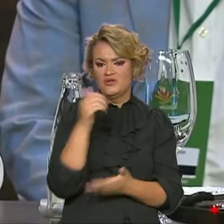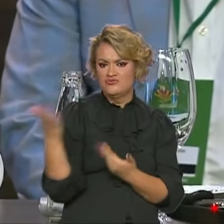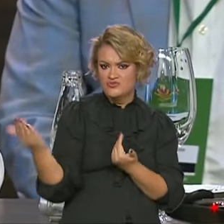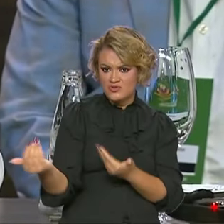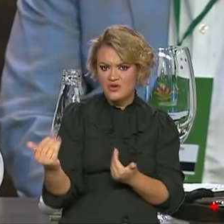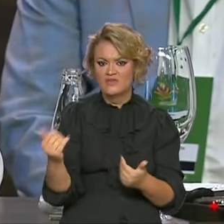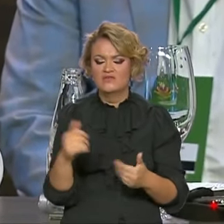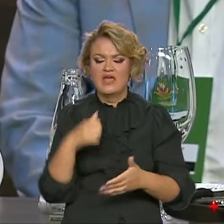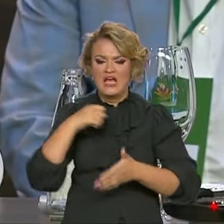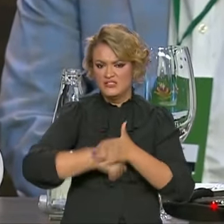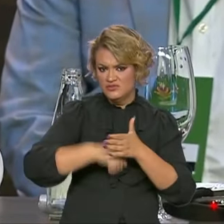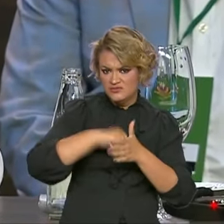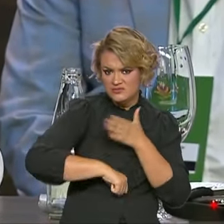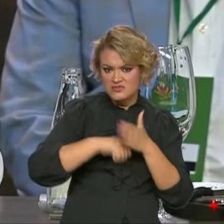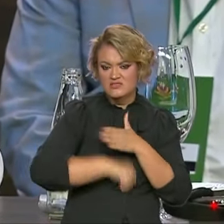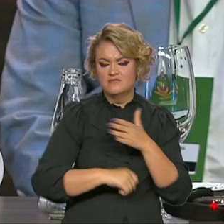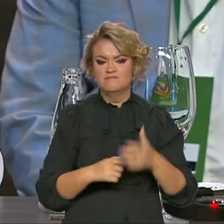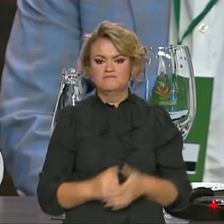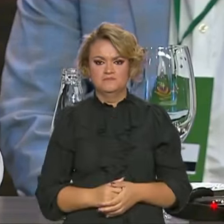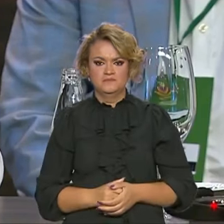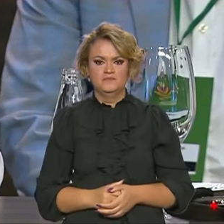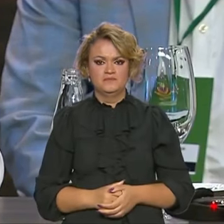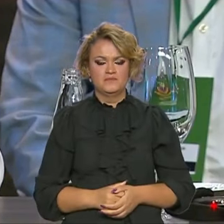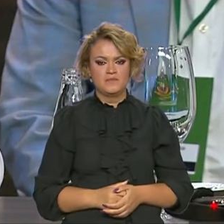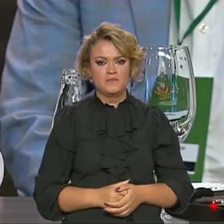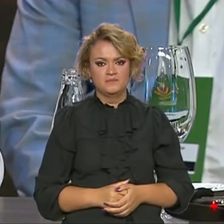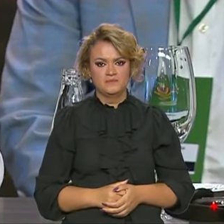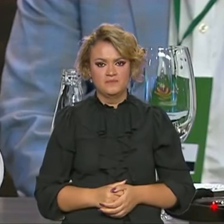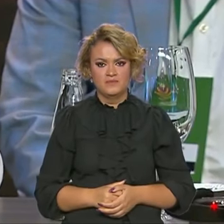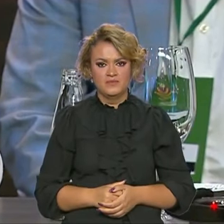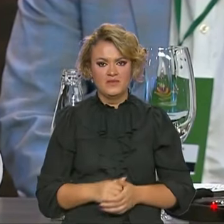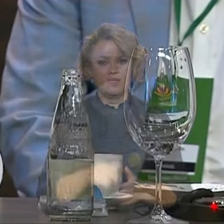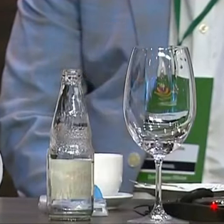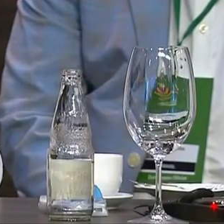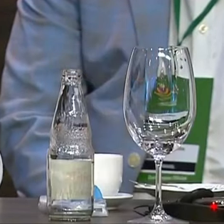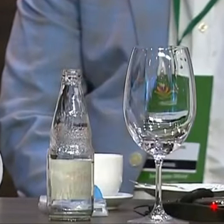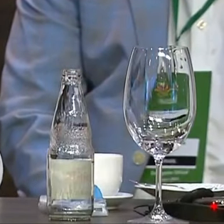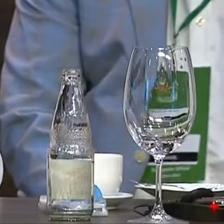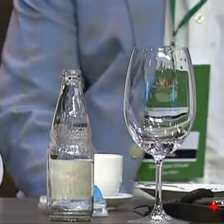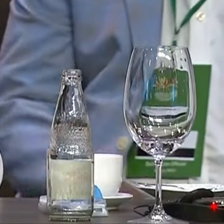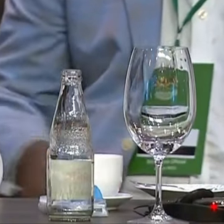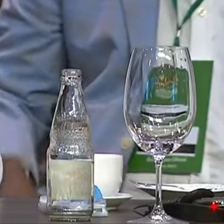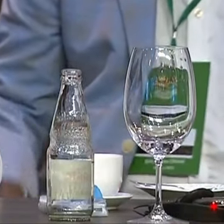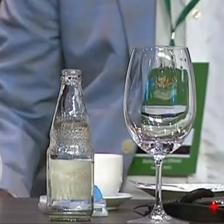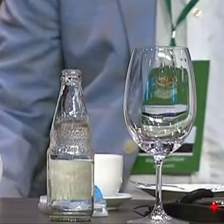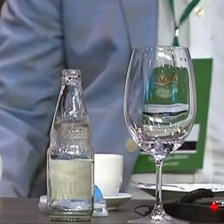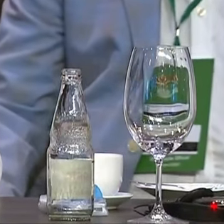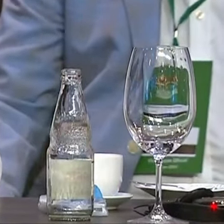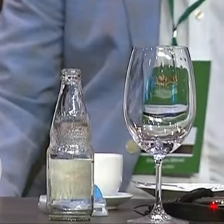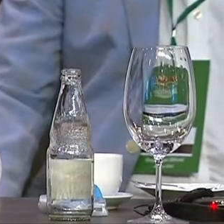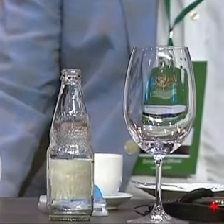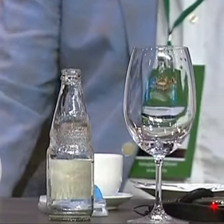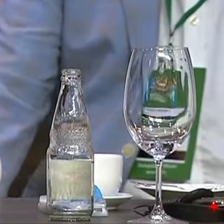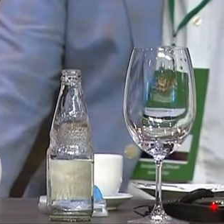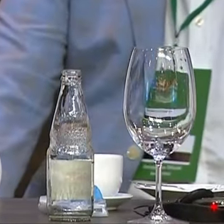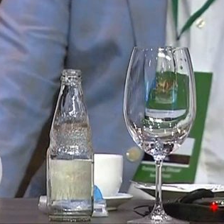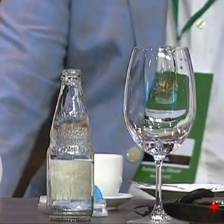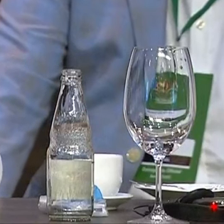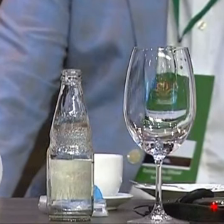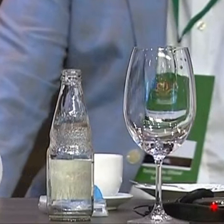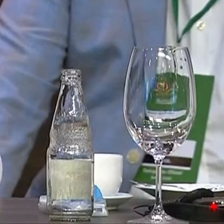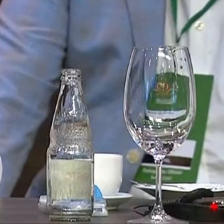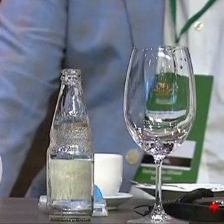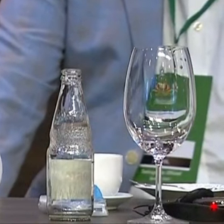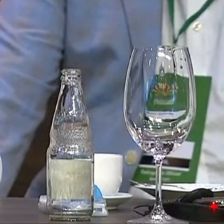jovens, ativistas das populações das cidades. Foi um evento gigante,